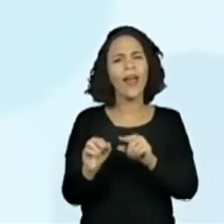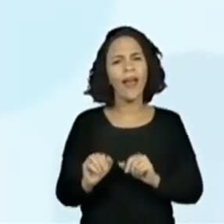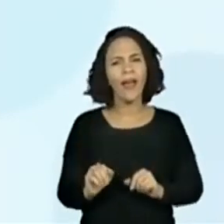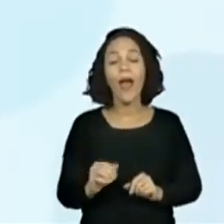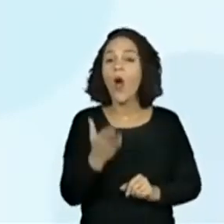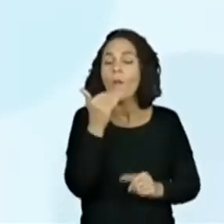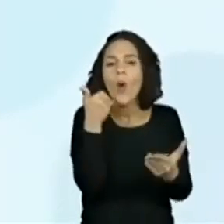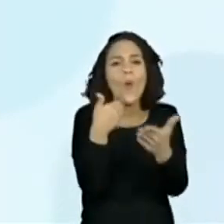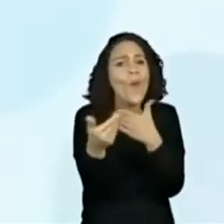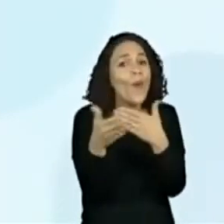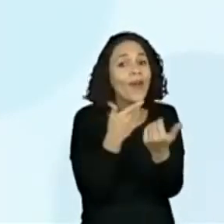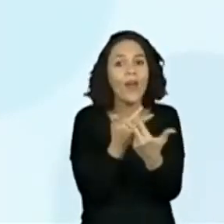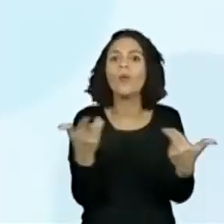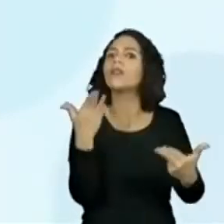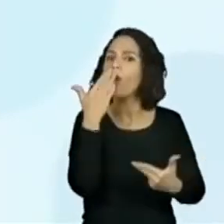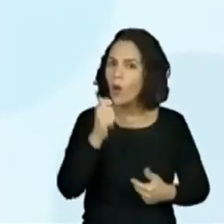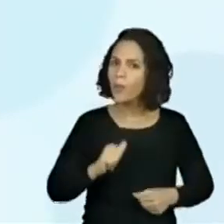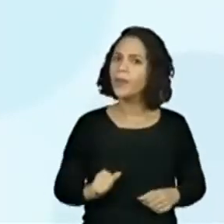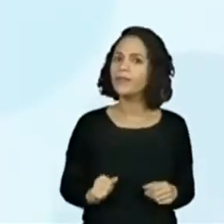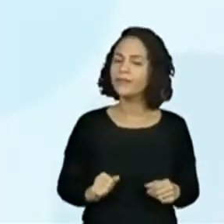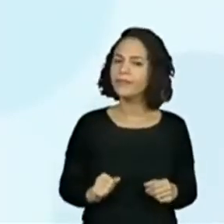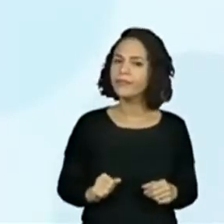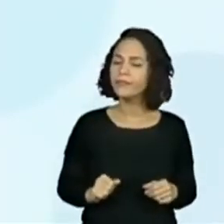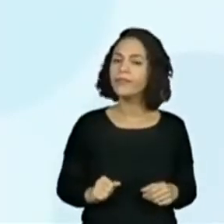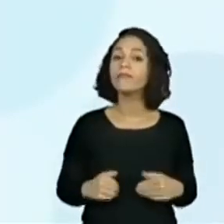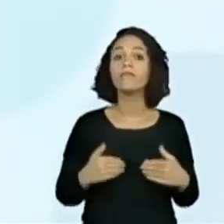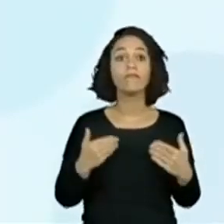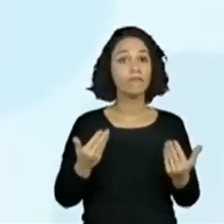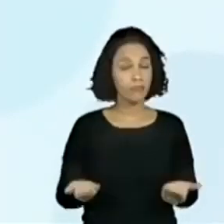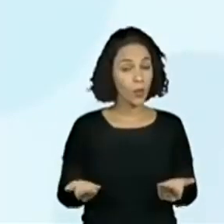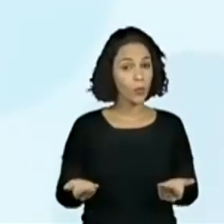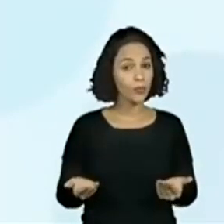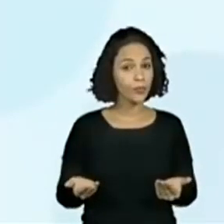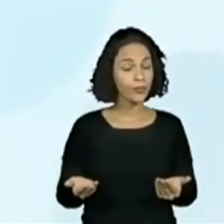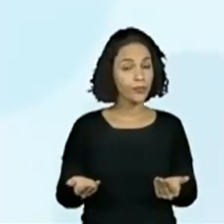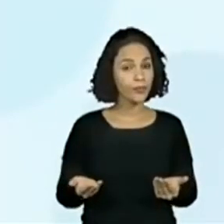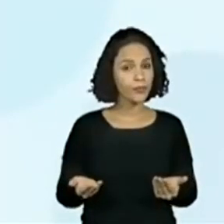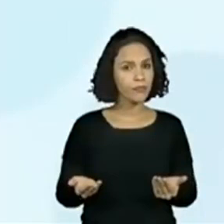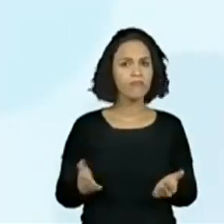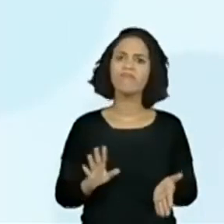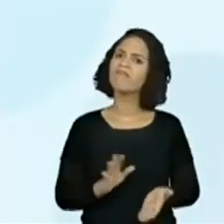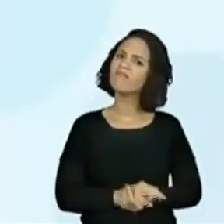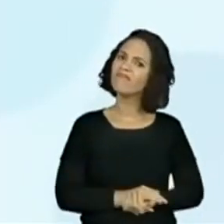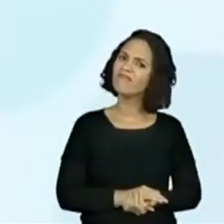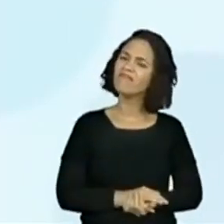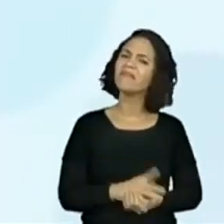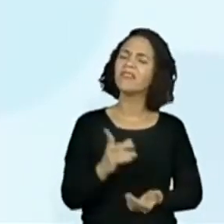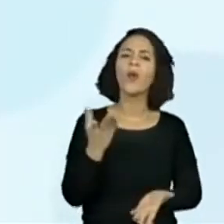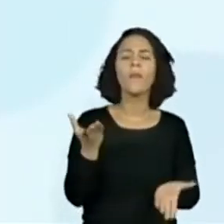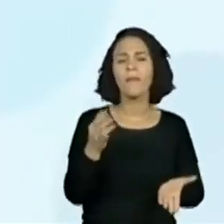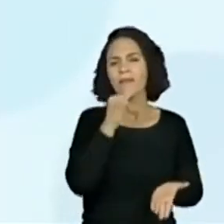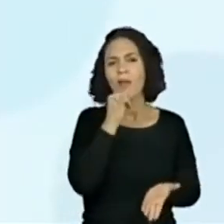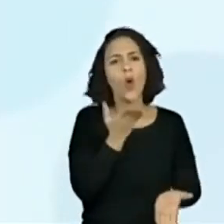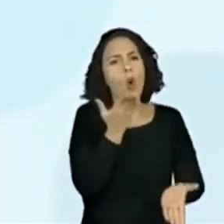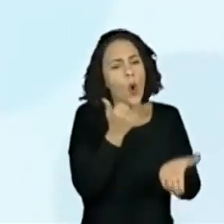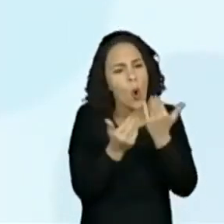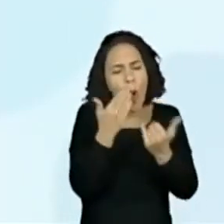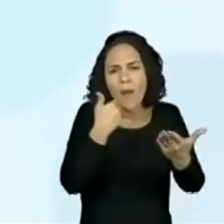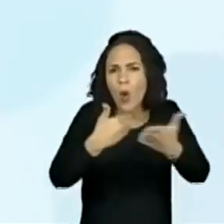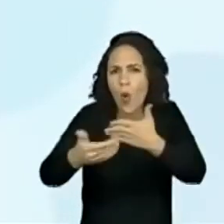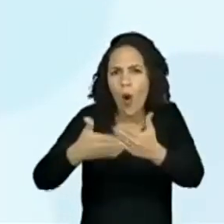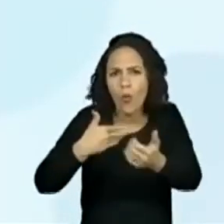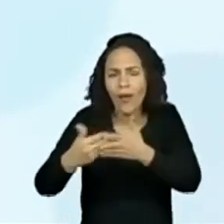comem qualquer coisa. Para comer qualquer coisa, que tipo de boca tem que ter